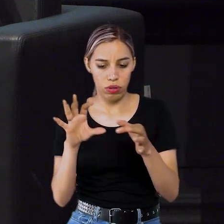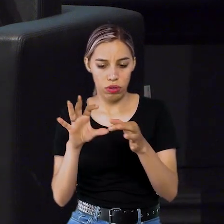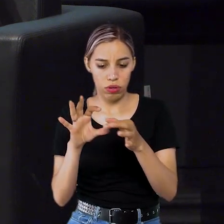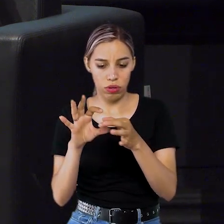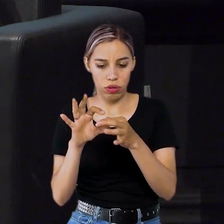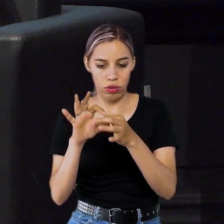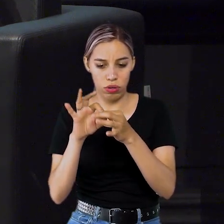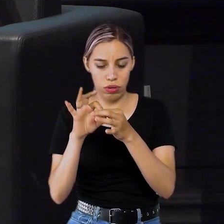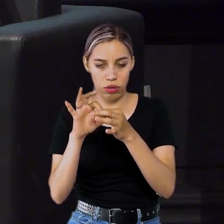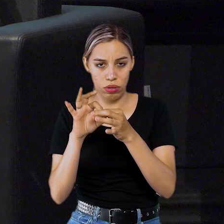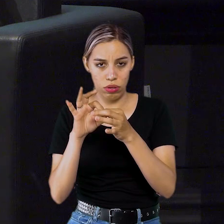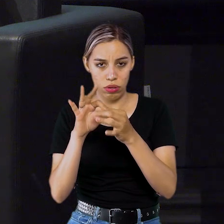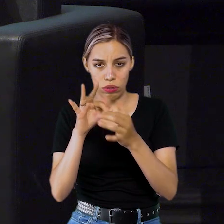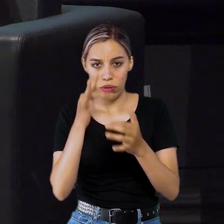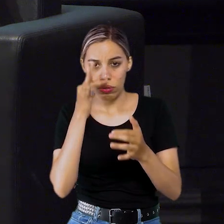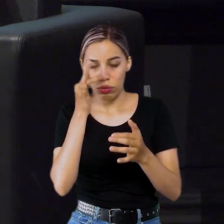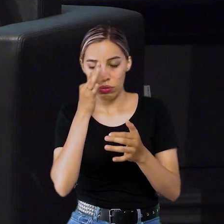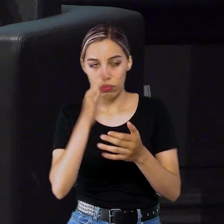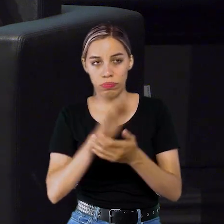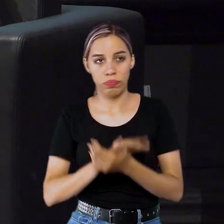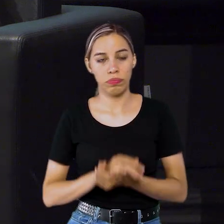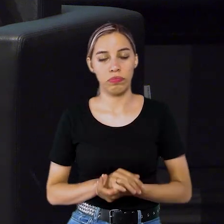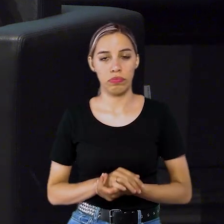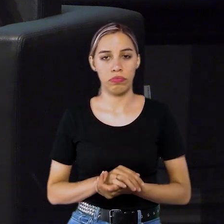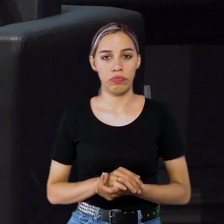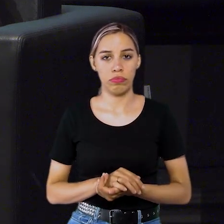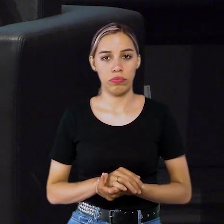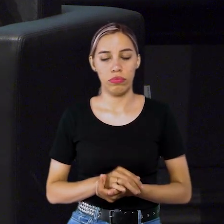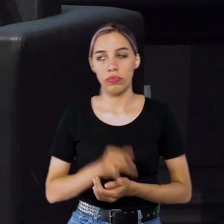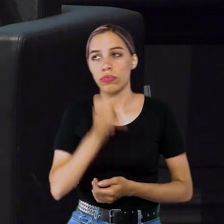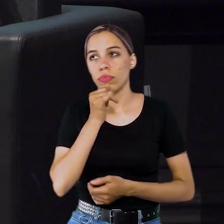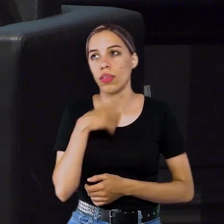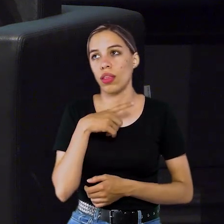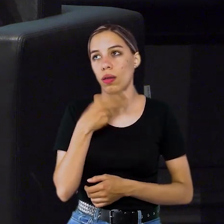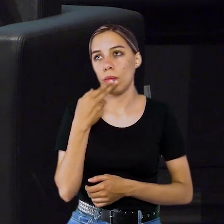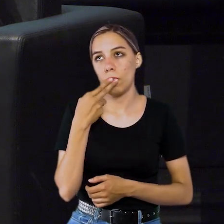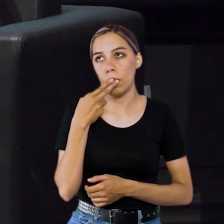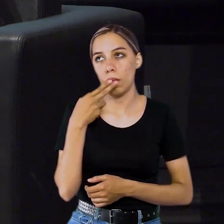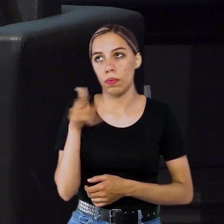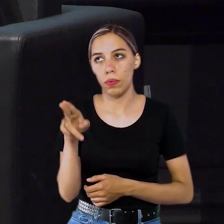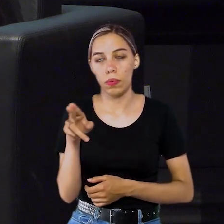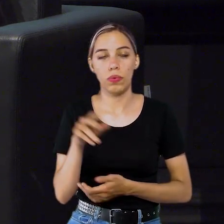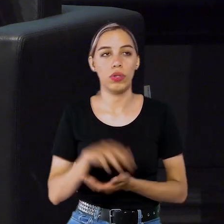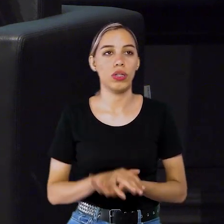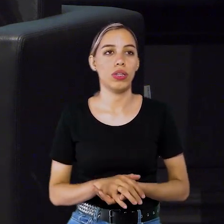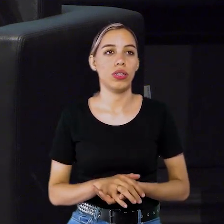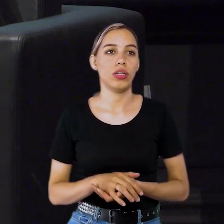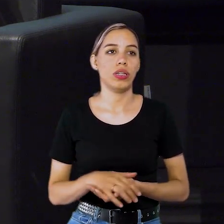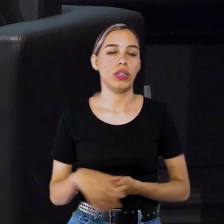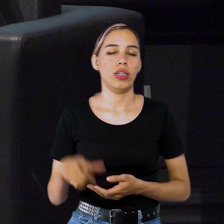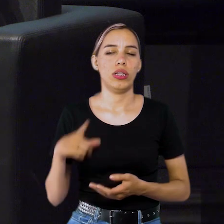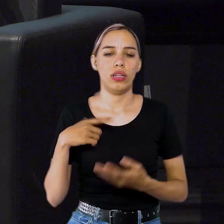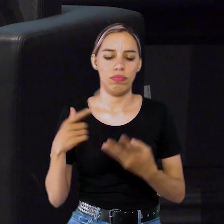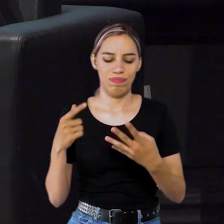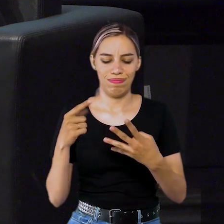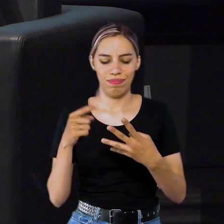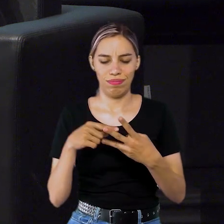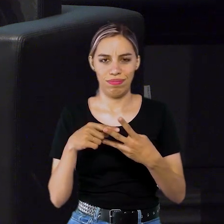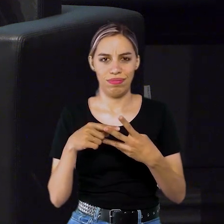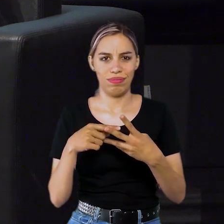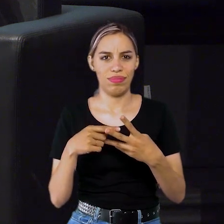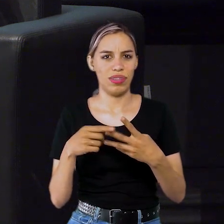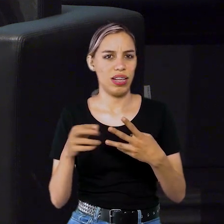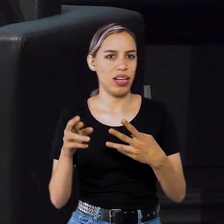essas ervas sagradas, né? A gente tem o fumo guarani, a gente tem a ayahuasca, né? A gente